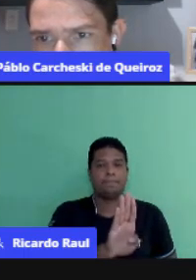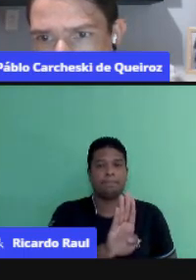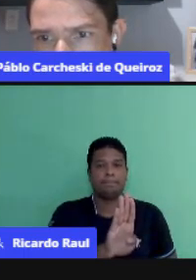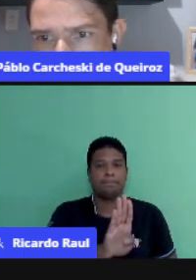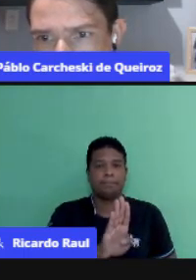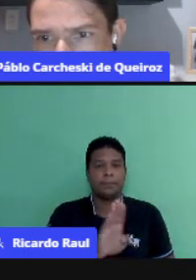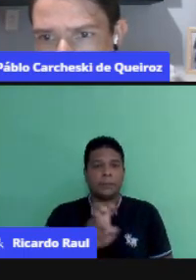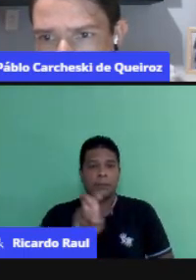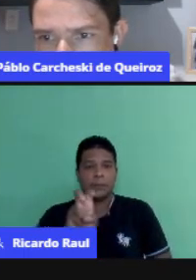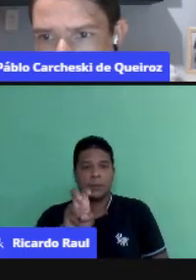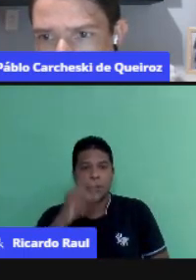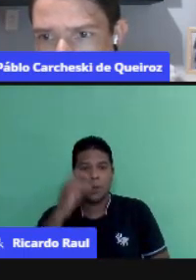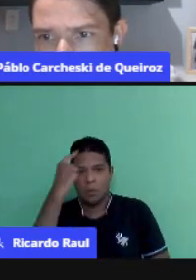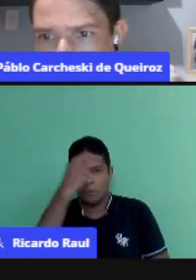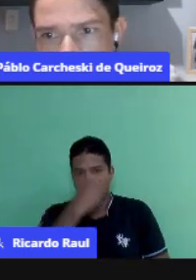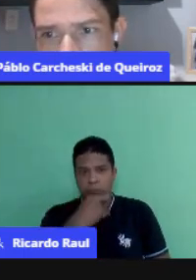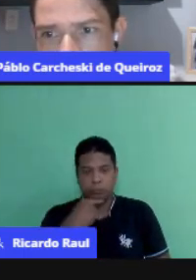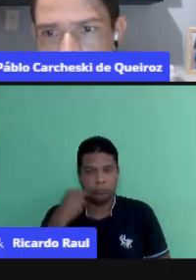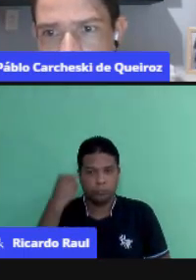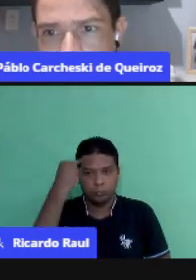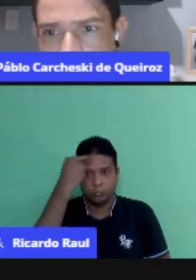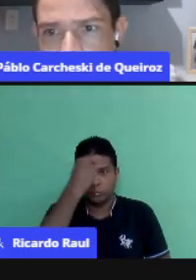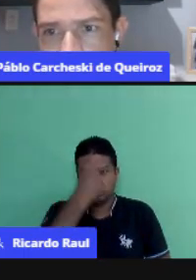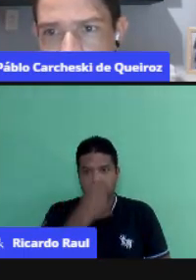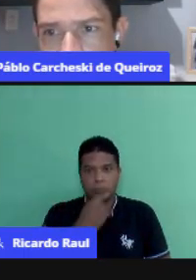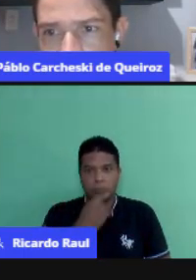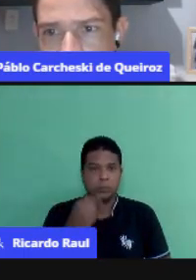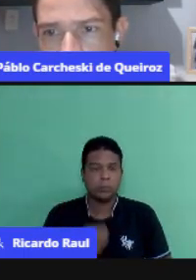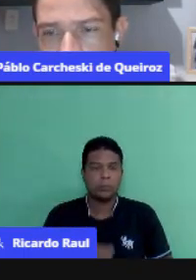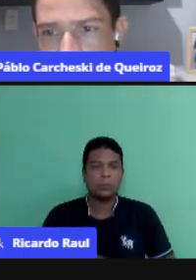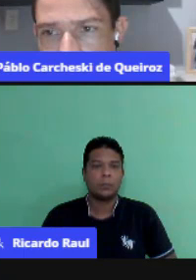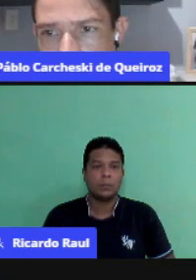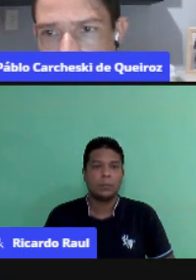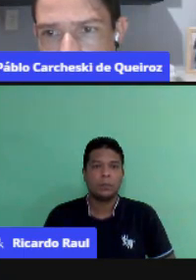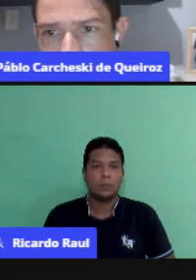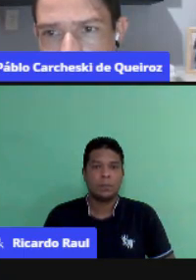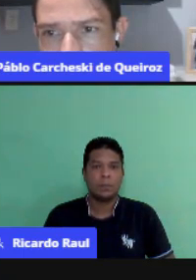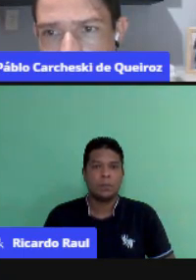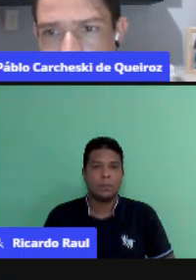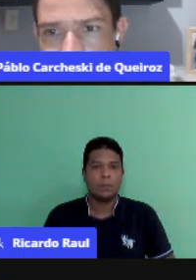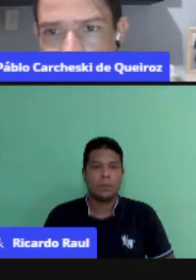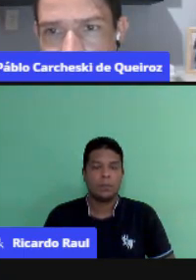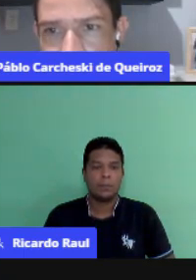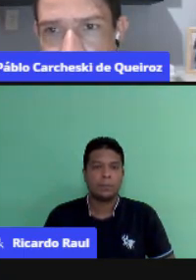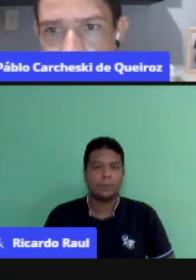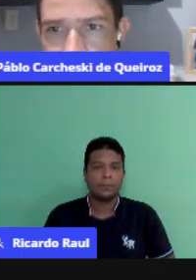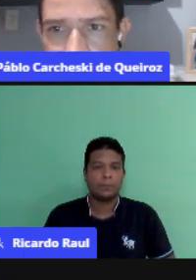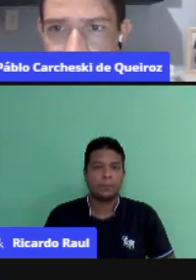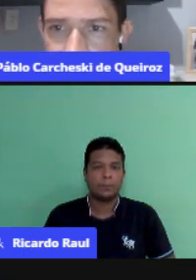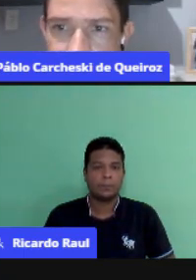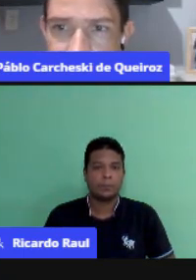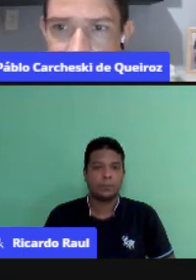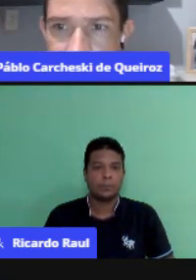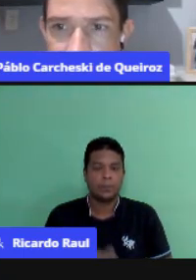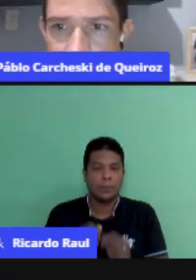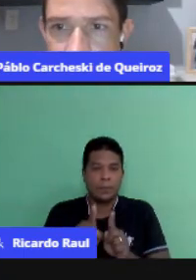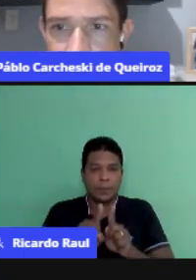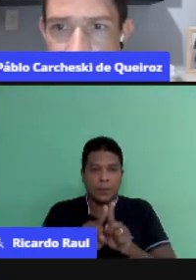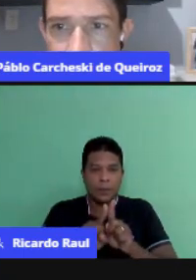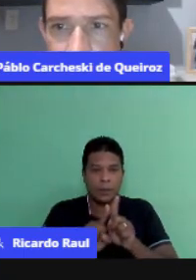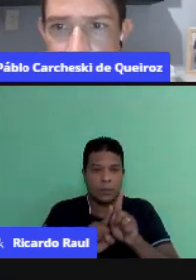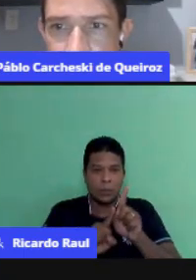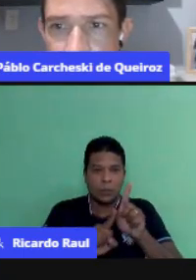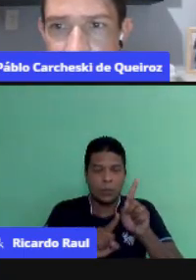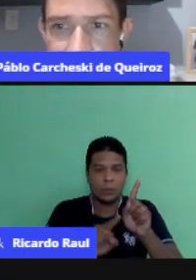5 horas, né, que são das 2 horas até as 7, o segmento representado aí BC indica, né, que esse